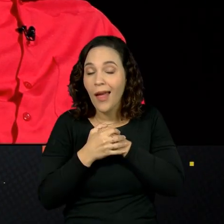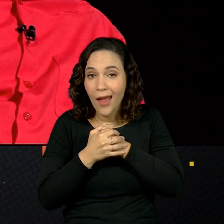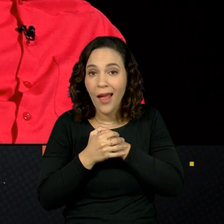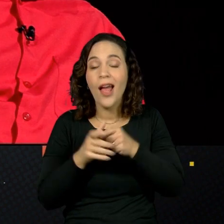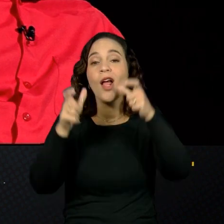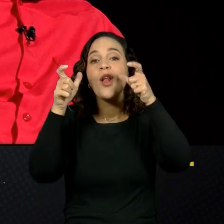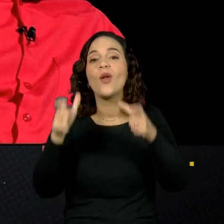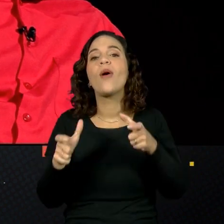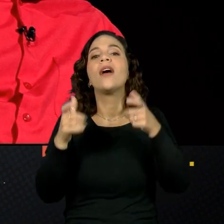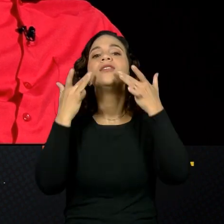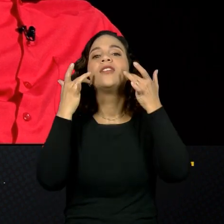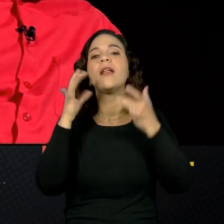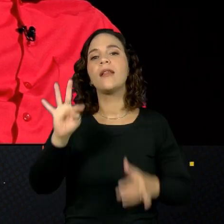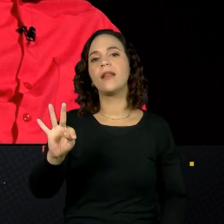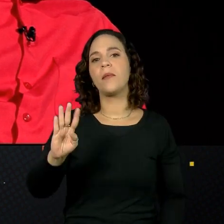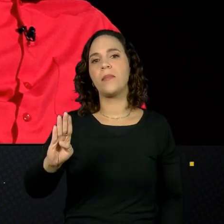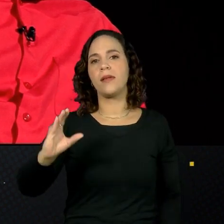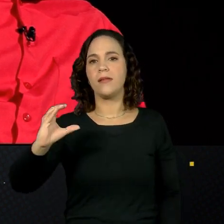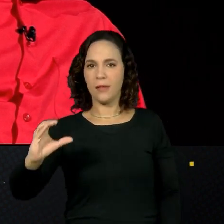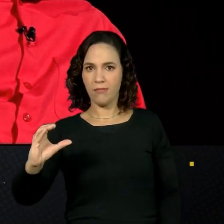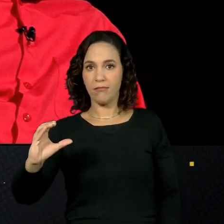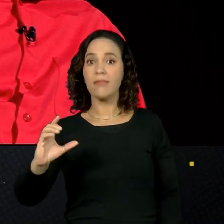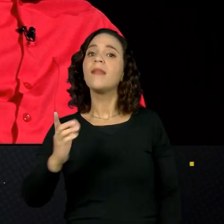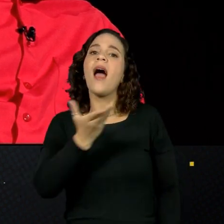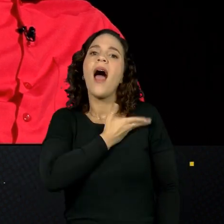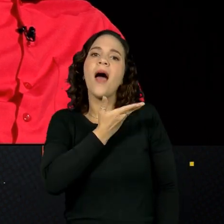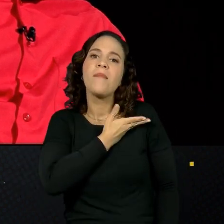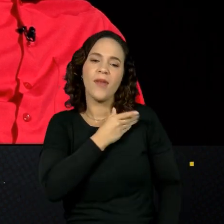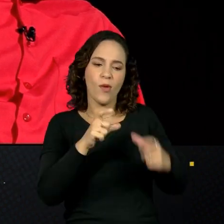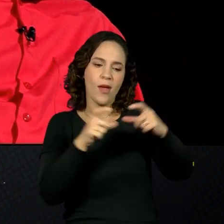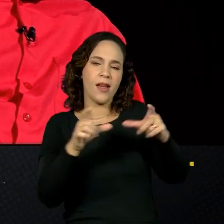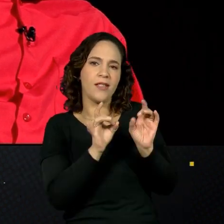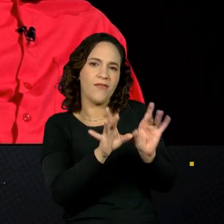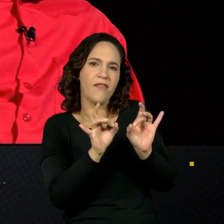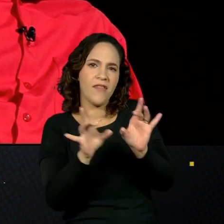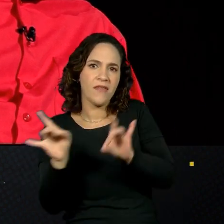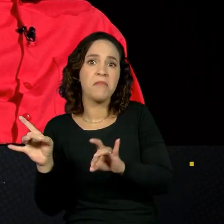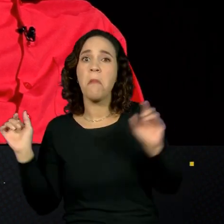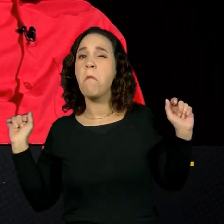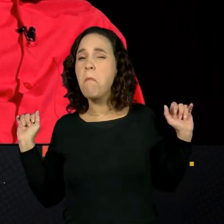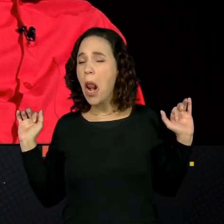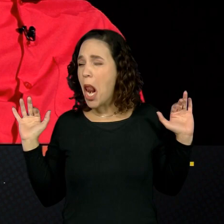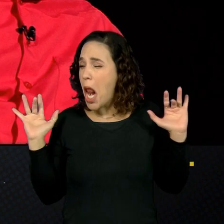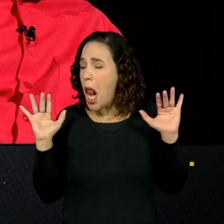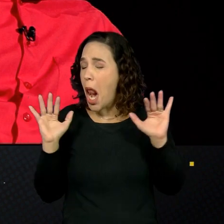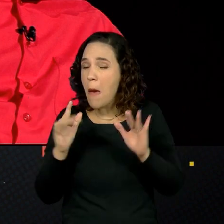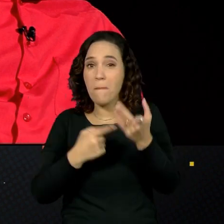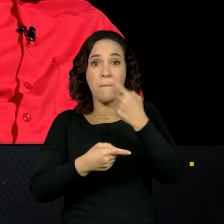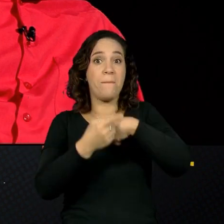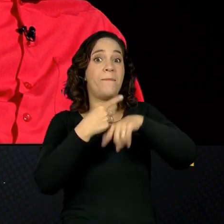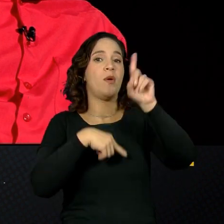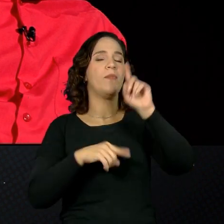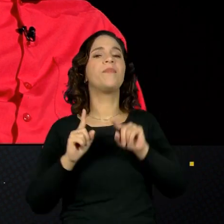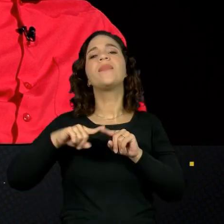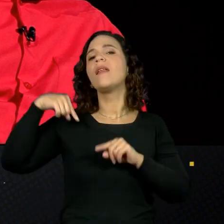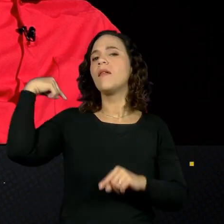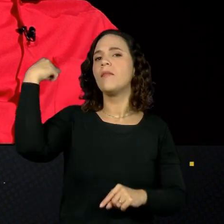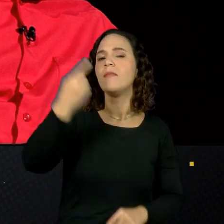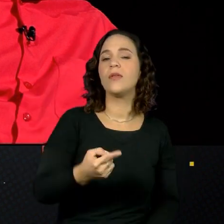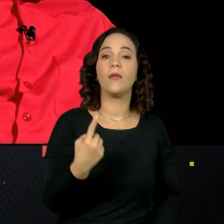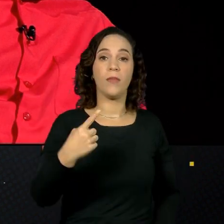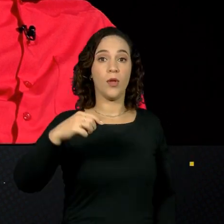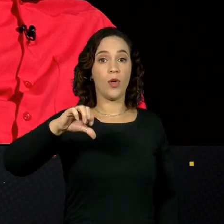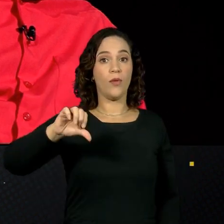com portas fechadas. A gente vendia os ingressos para amigos e foi um sucesso. Depois, em